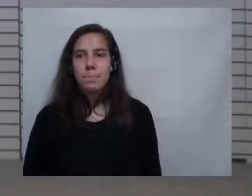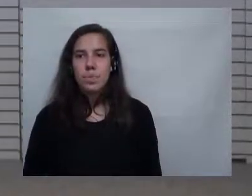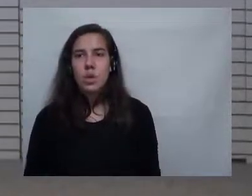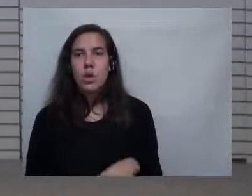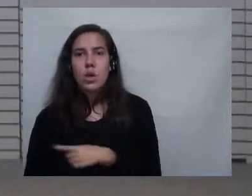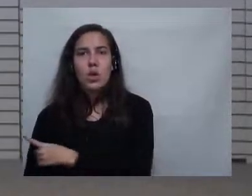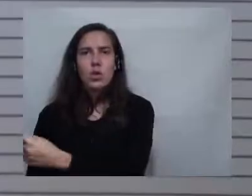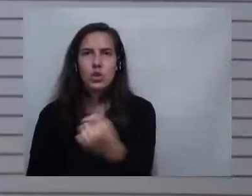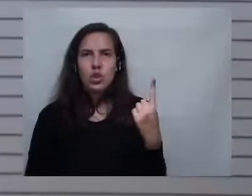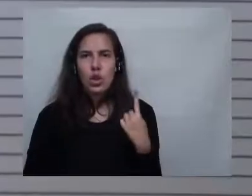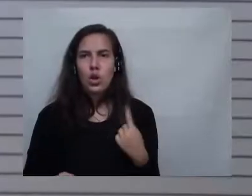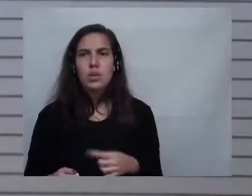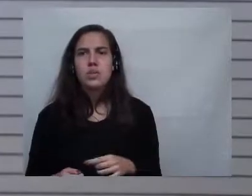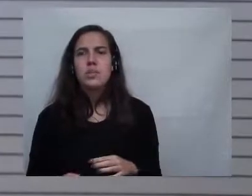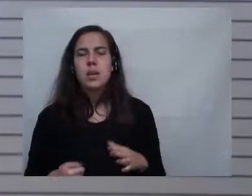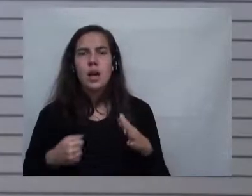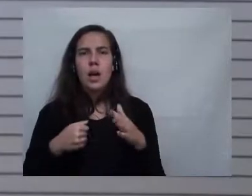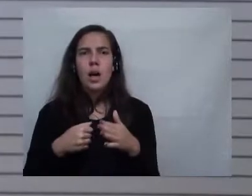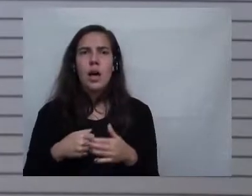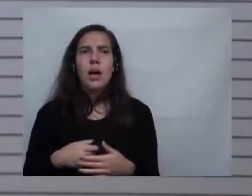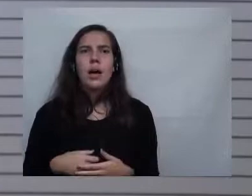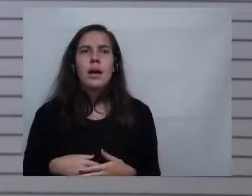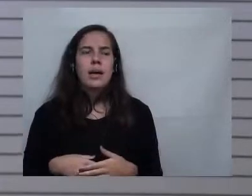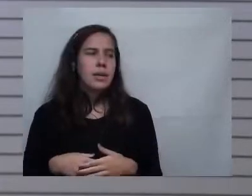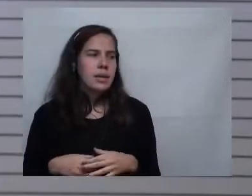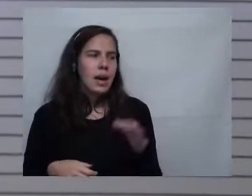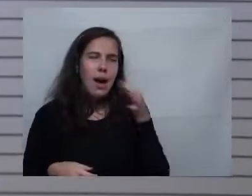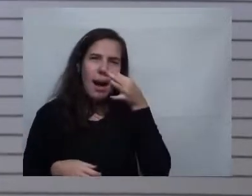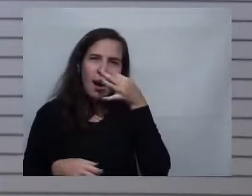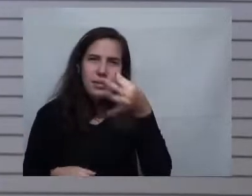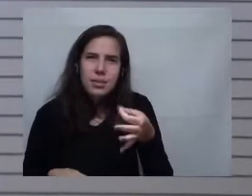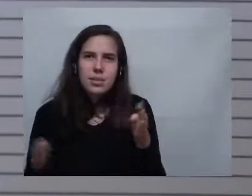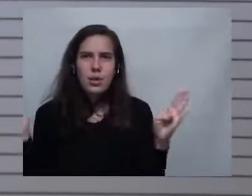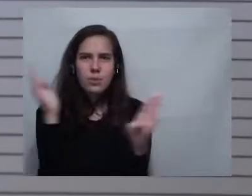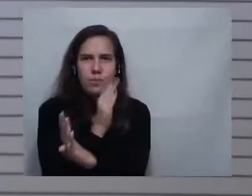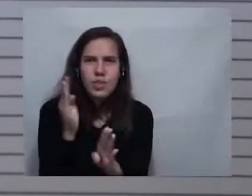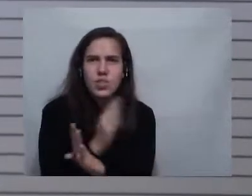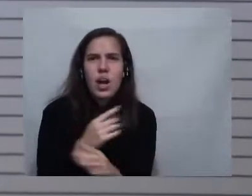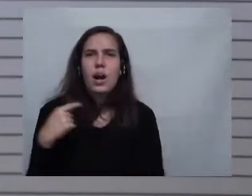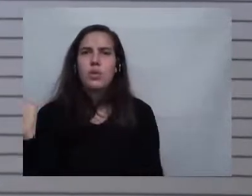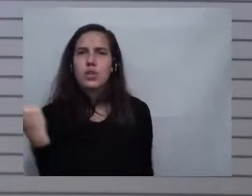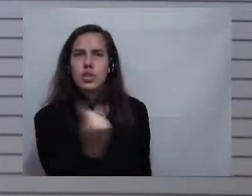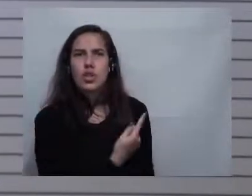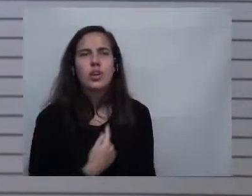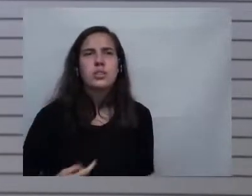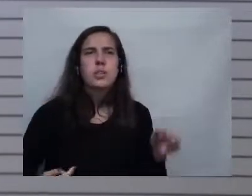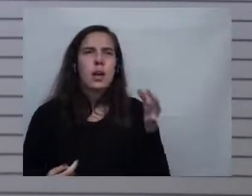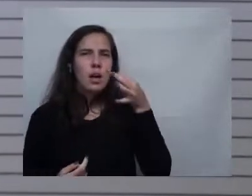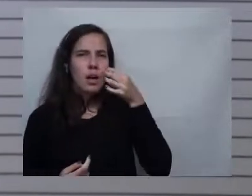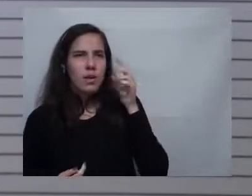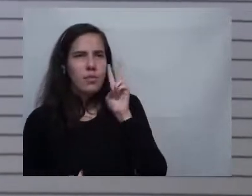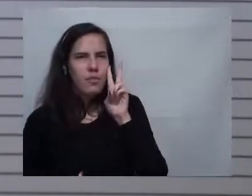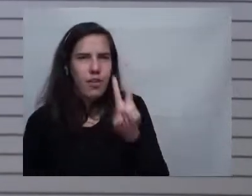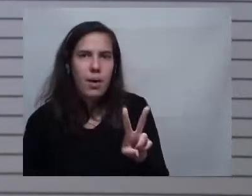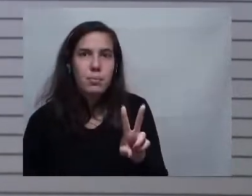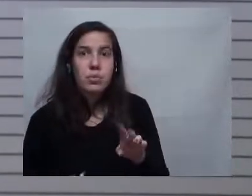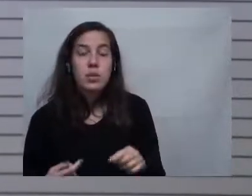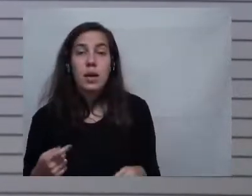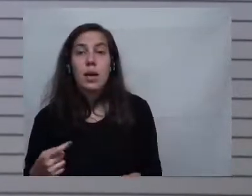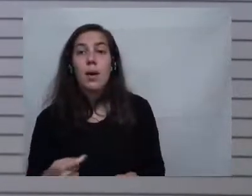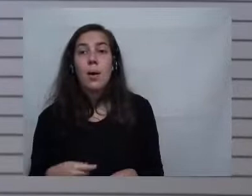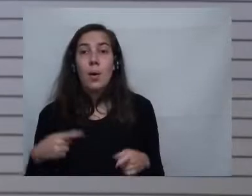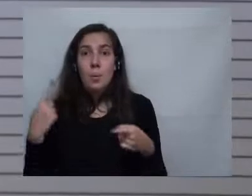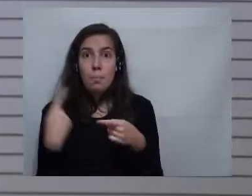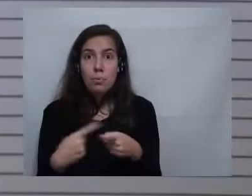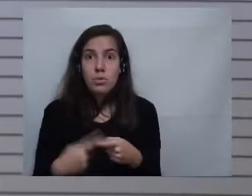bom Então tome cuidado com quem que você ouve com que que você acredita porque Milagres Acontecem enquanto a proclamação